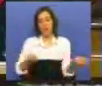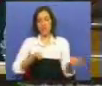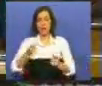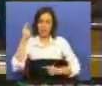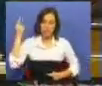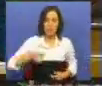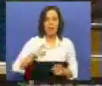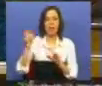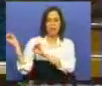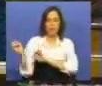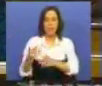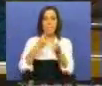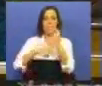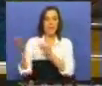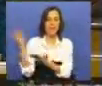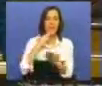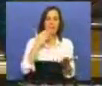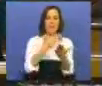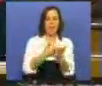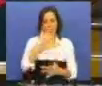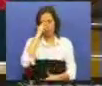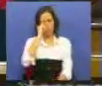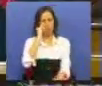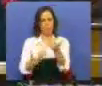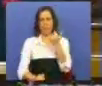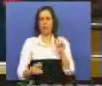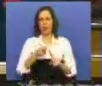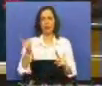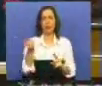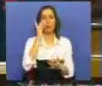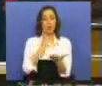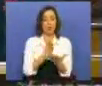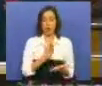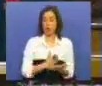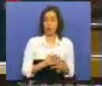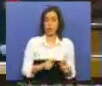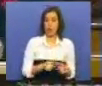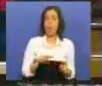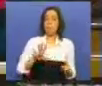gerencialismo importado do mercado, é uma ideia perigosa não apenas para as escolas, mas para o país.